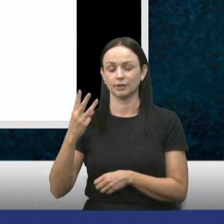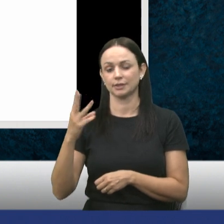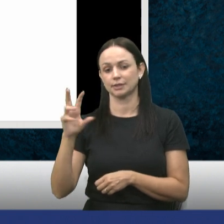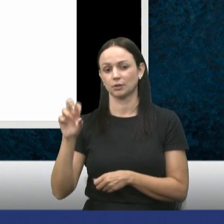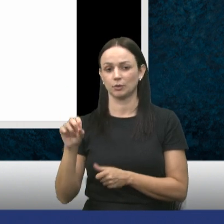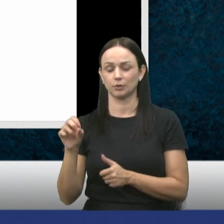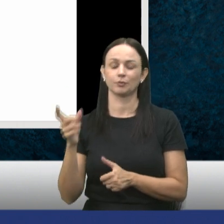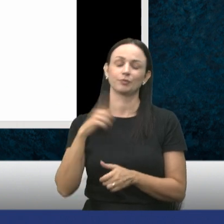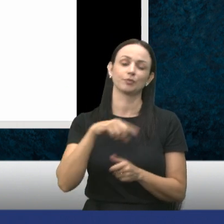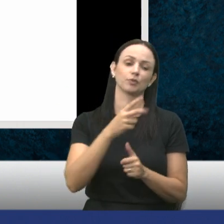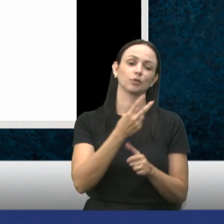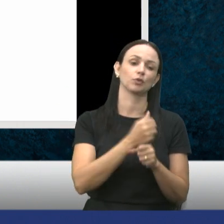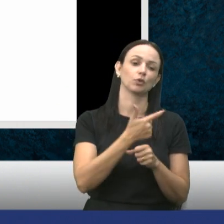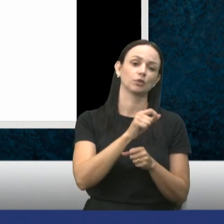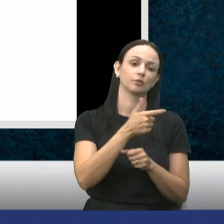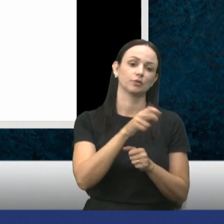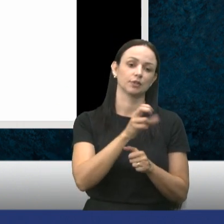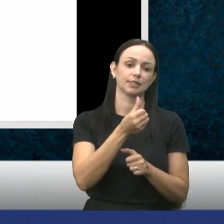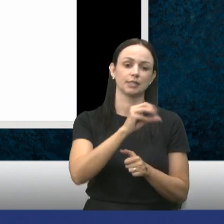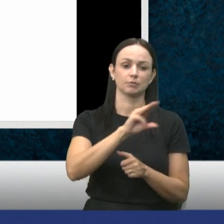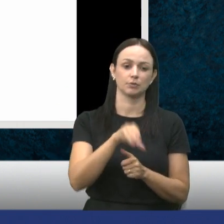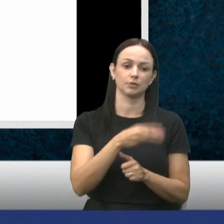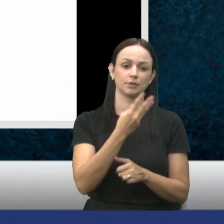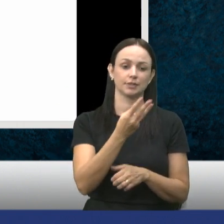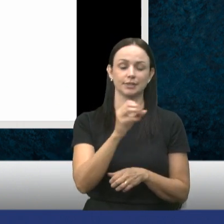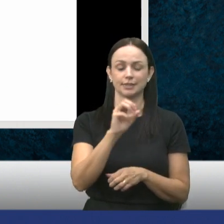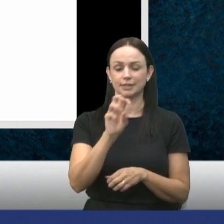5.591.350 e em 2025,